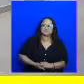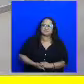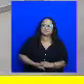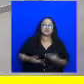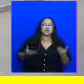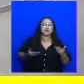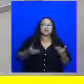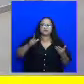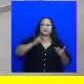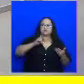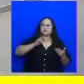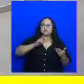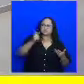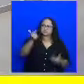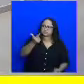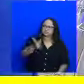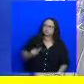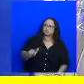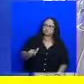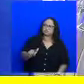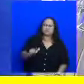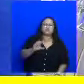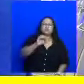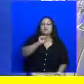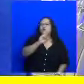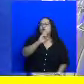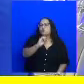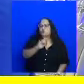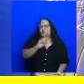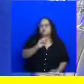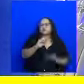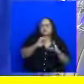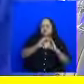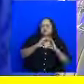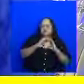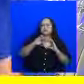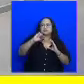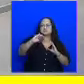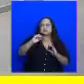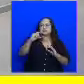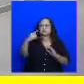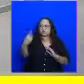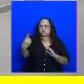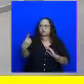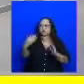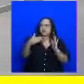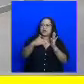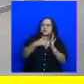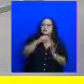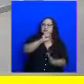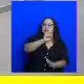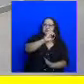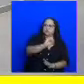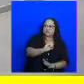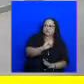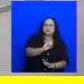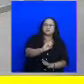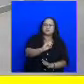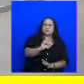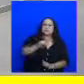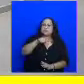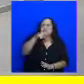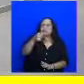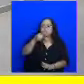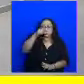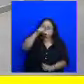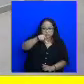Nós vamos ter novamente 80 bolas numeradas de 0,80. Universo de bolas da Time Mania. E vão